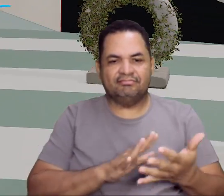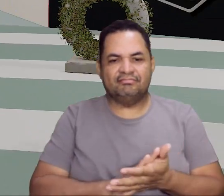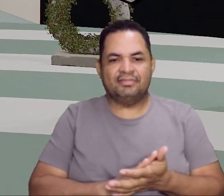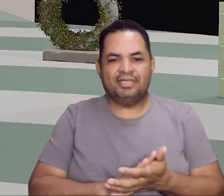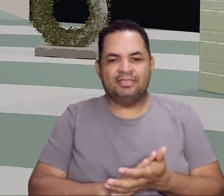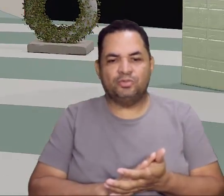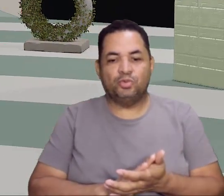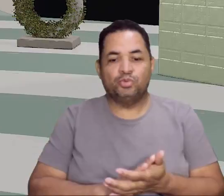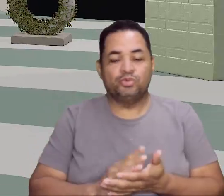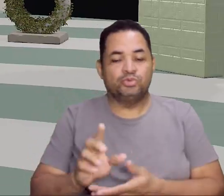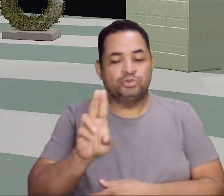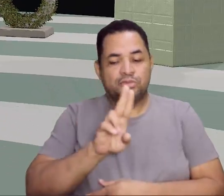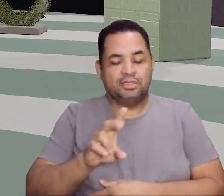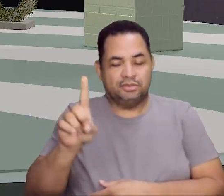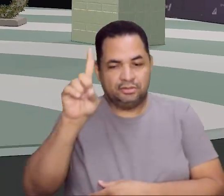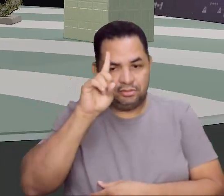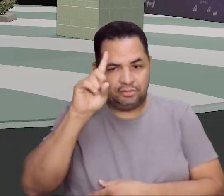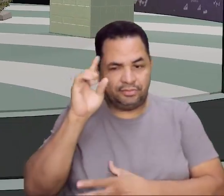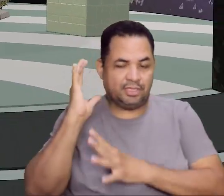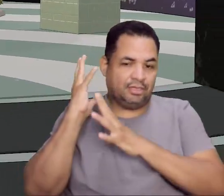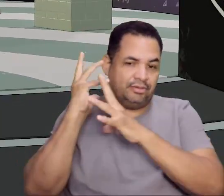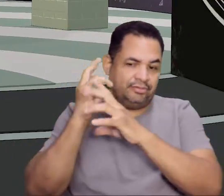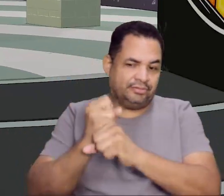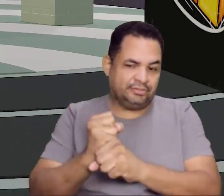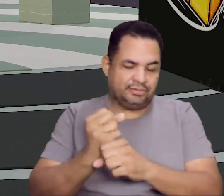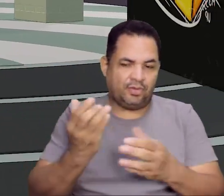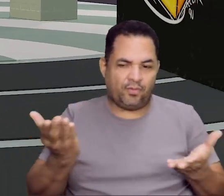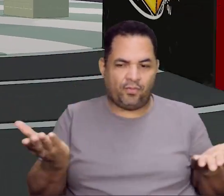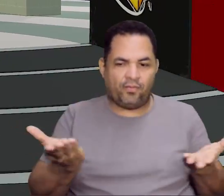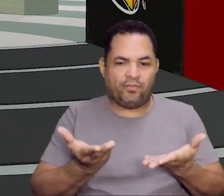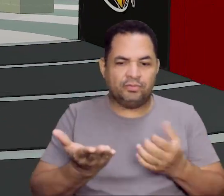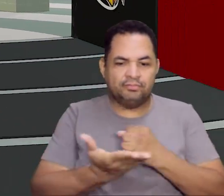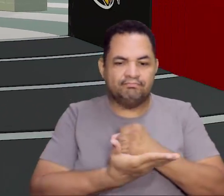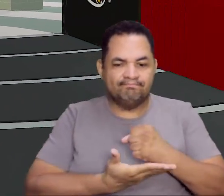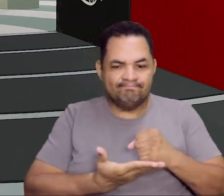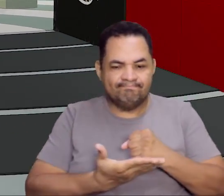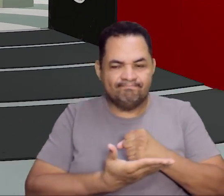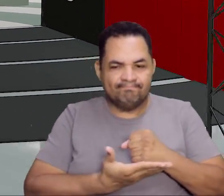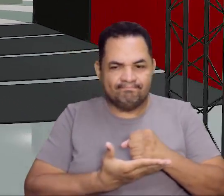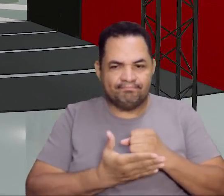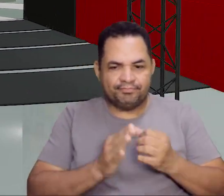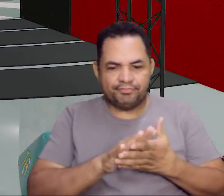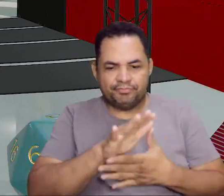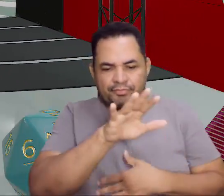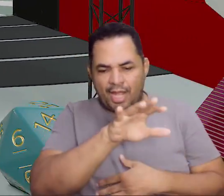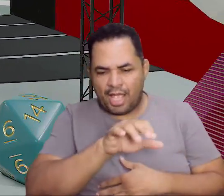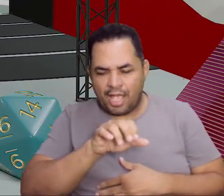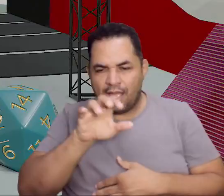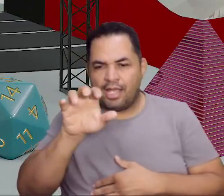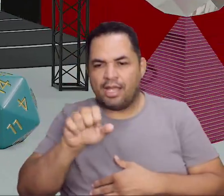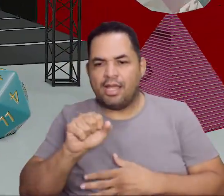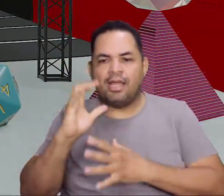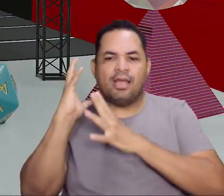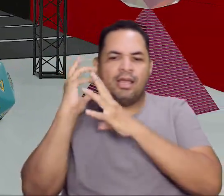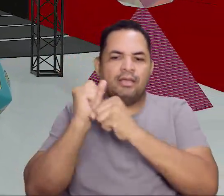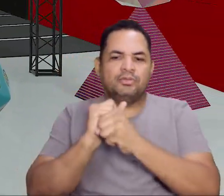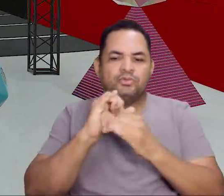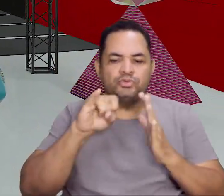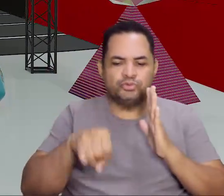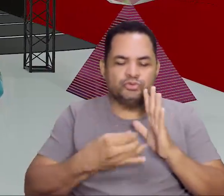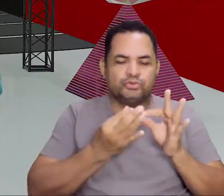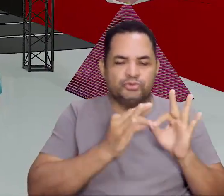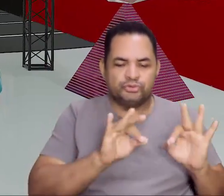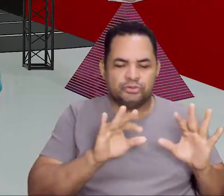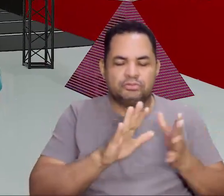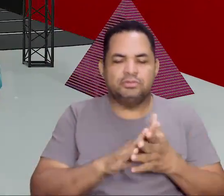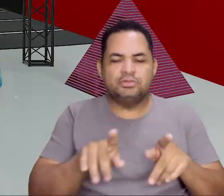aplicar mais um pouco n isso vamos revisar e a revisão de hoje vai ser basicamente nãoé pegar os as revisões de de juro simples juro